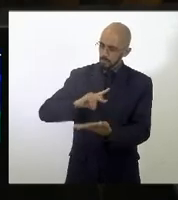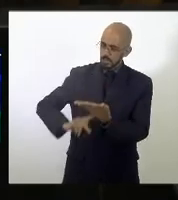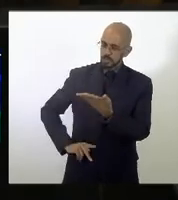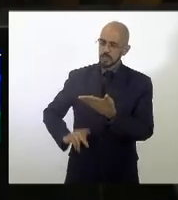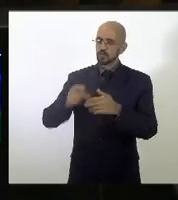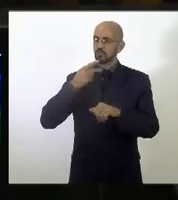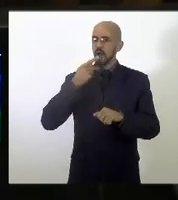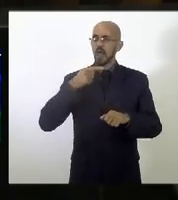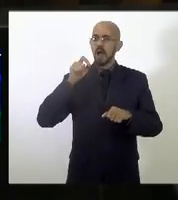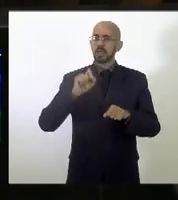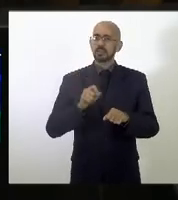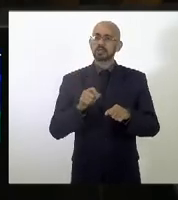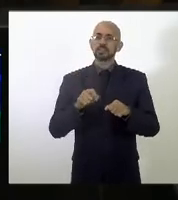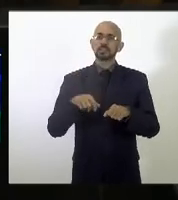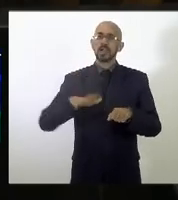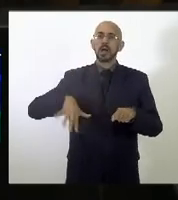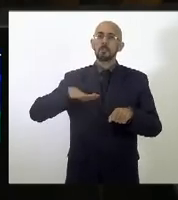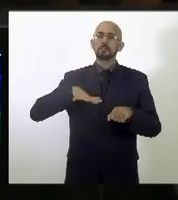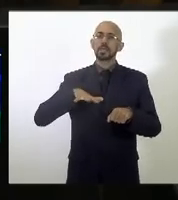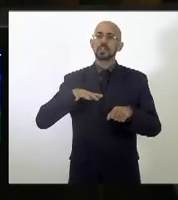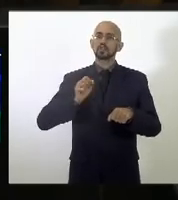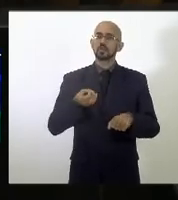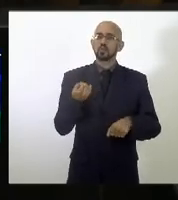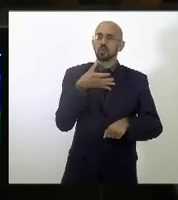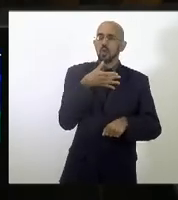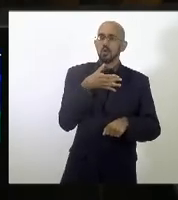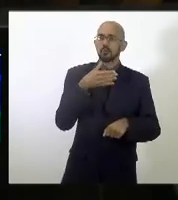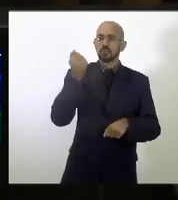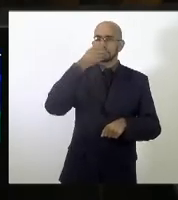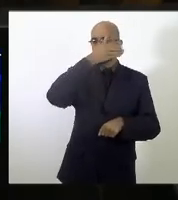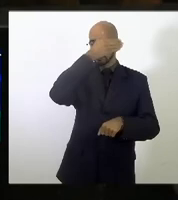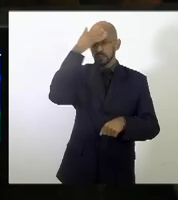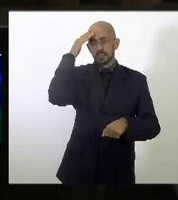inovação e esquecer essa indumentária aqui,